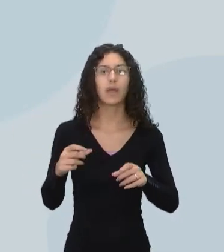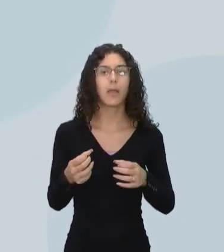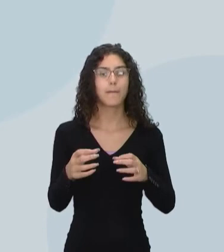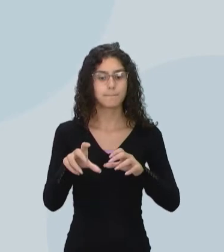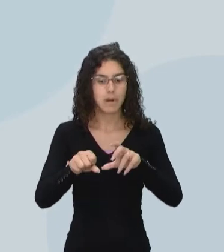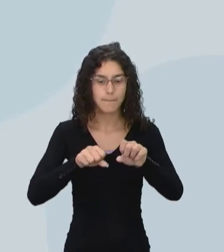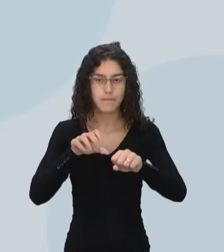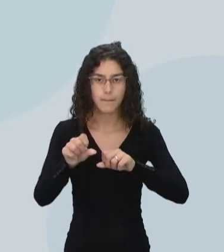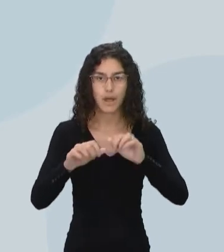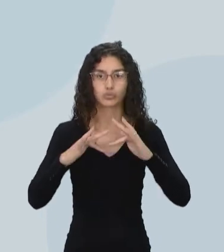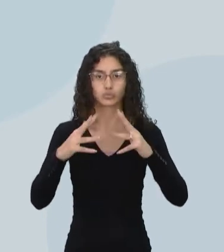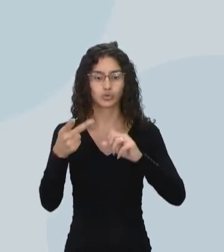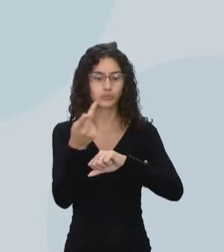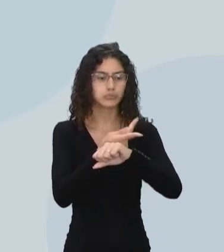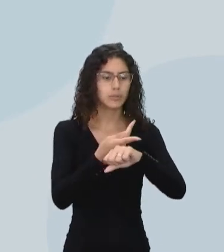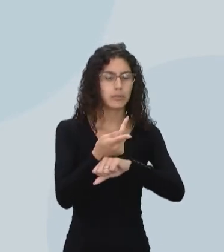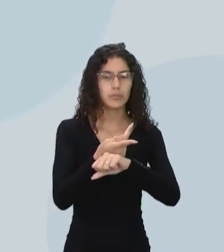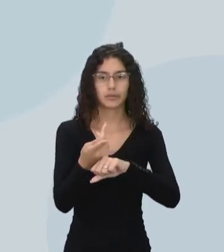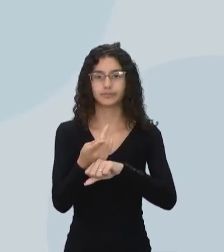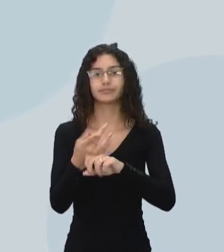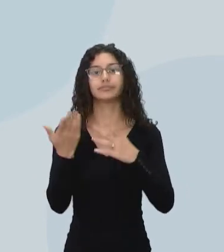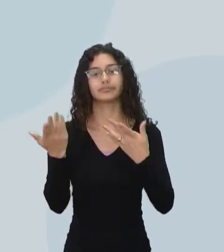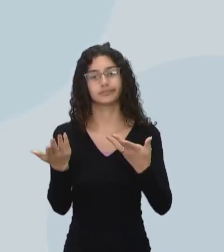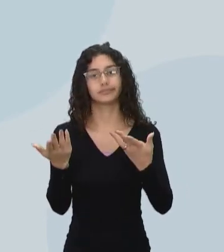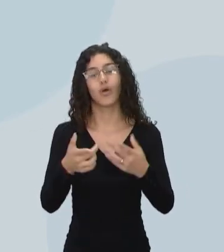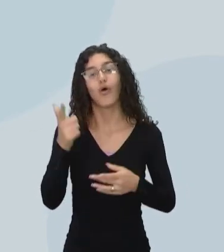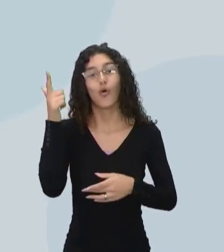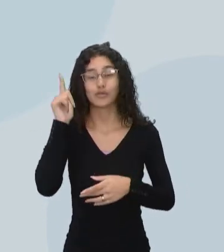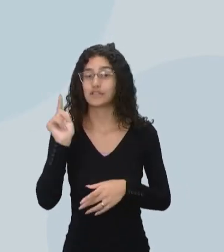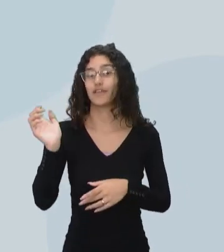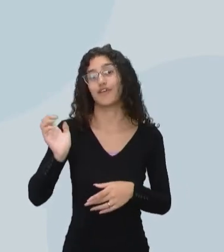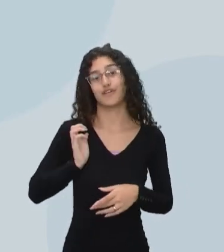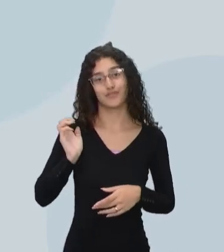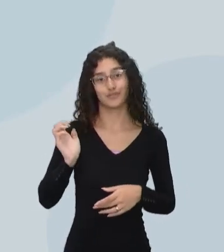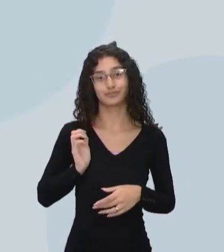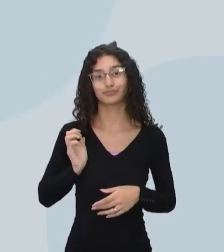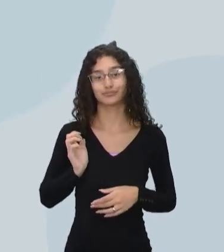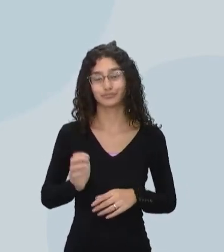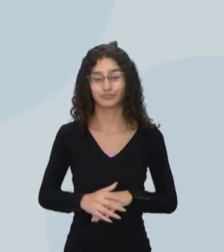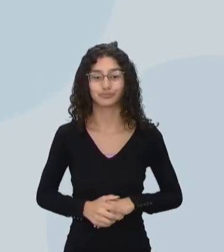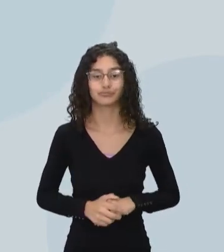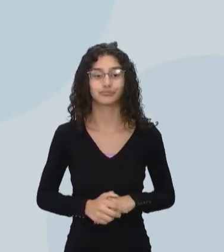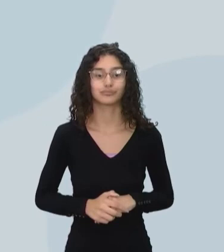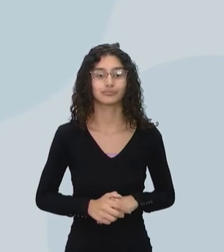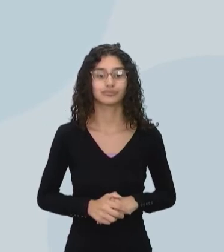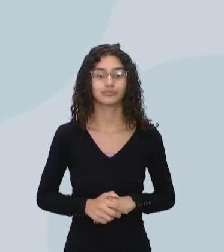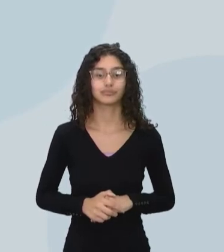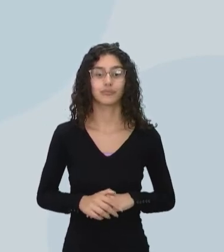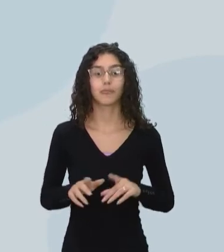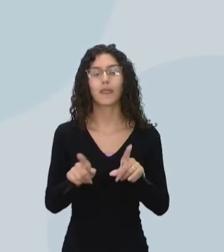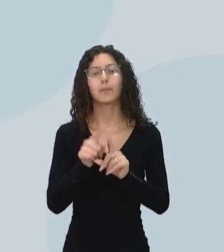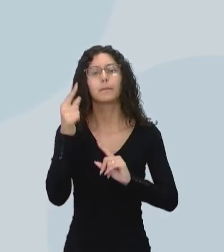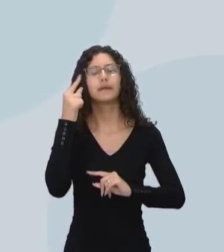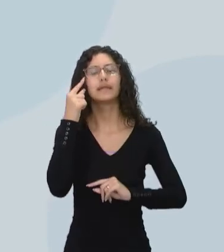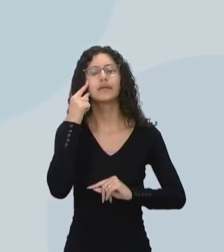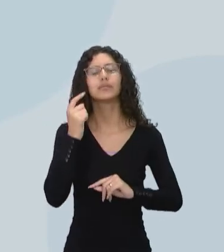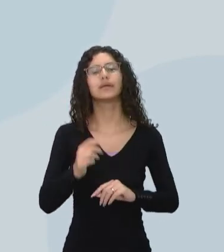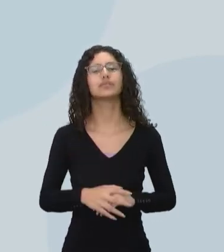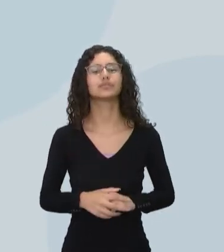esses territórios, exploraram e por isso que eles se mantinham tão ricos. Vamos agora para os